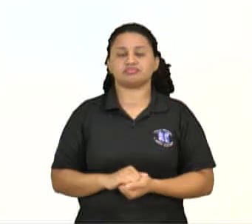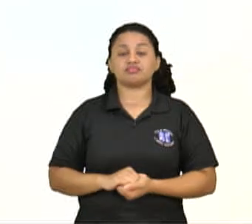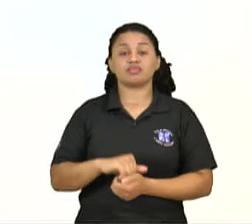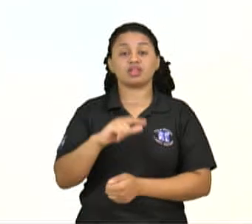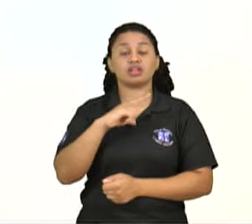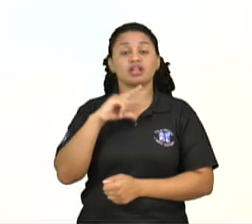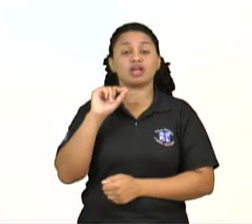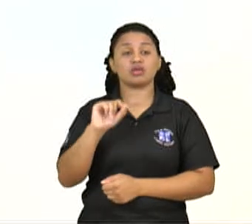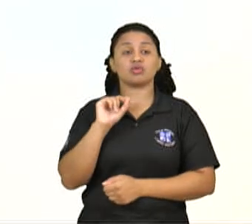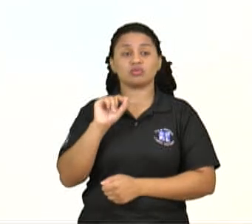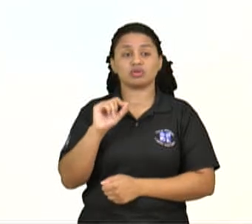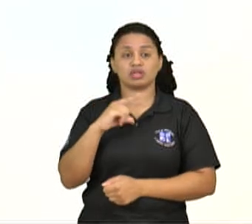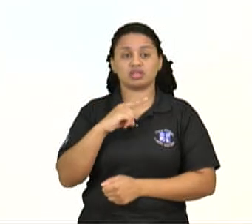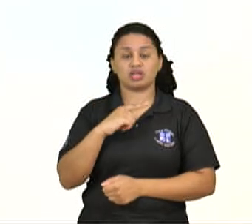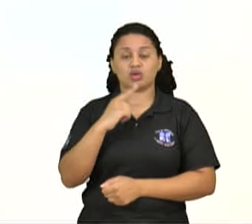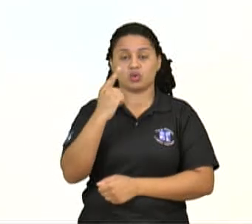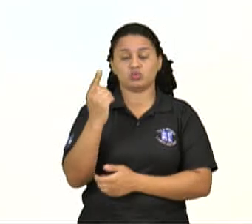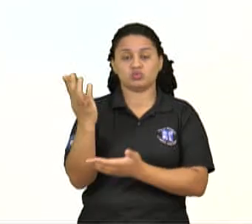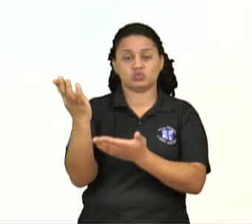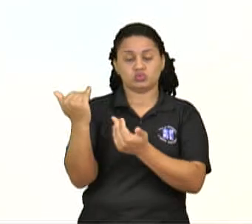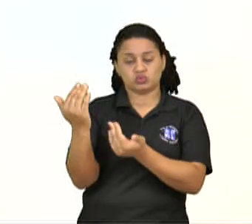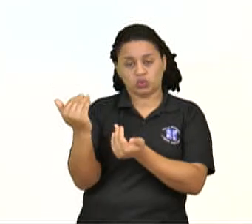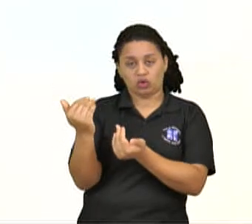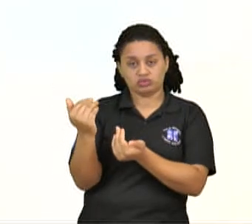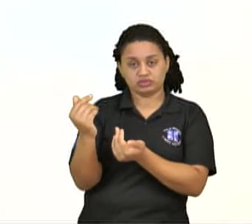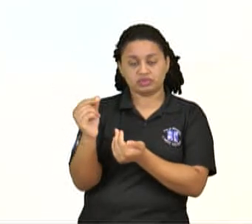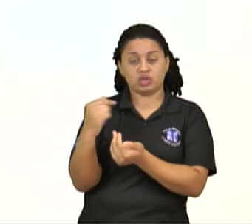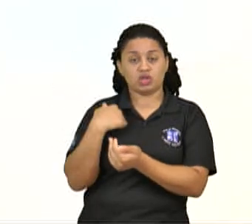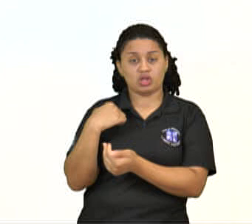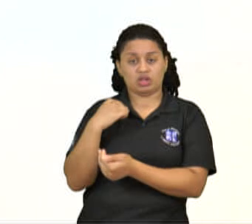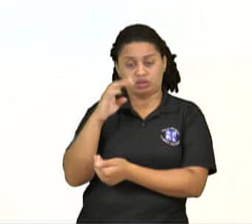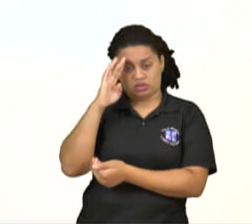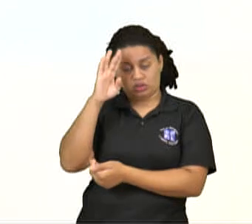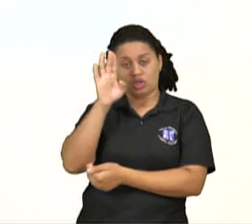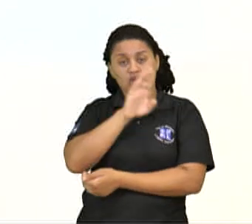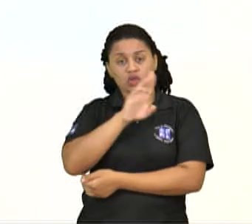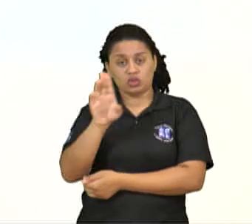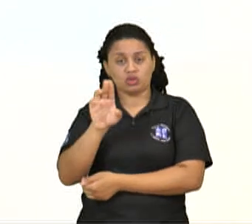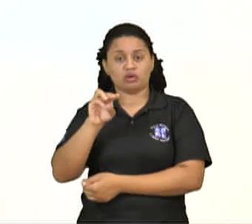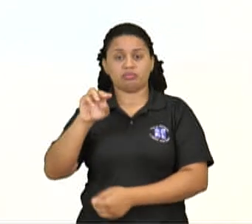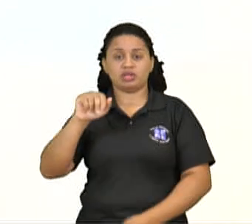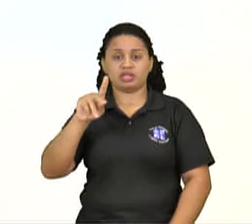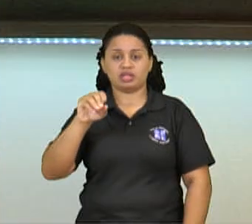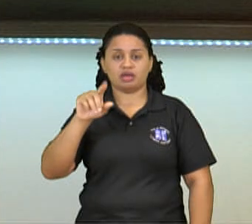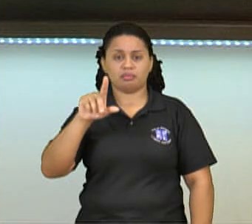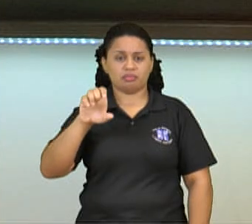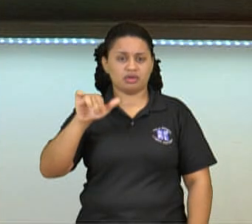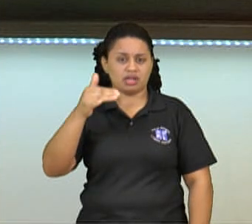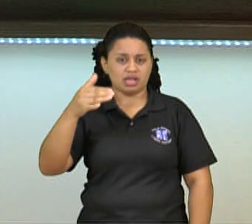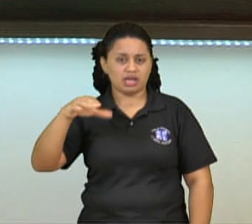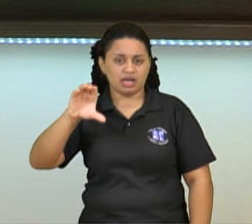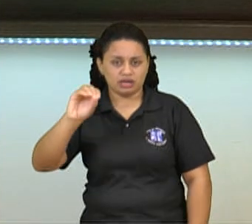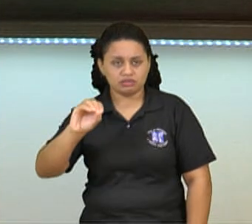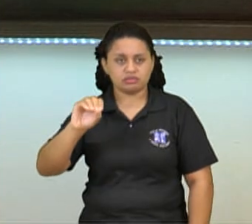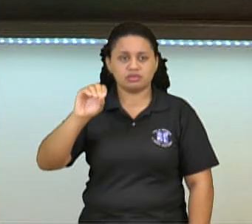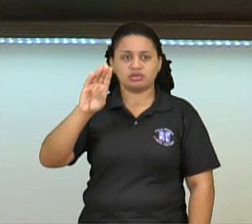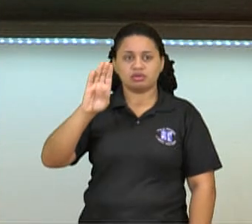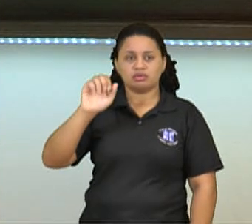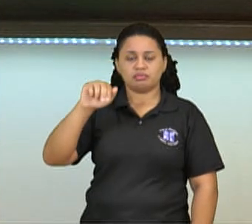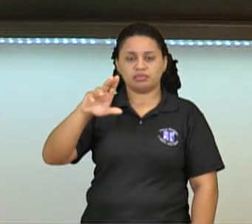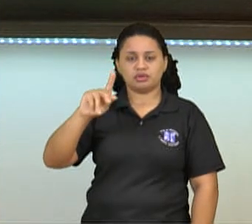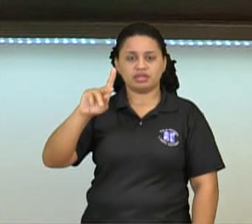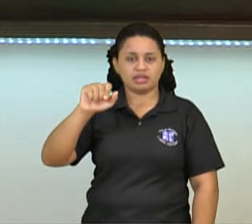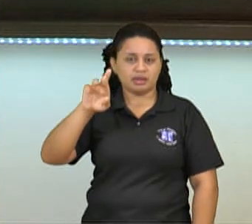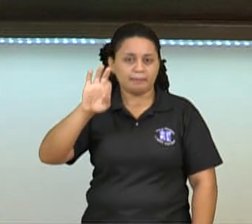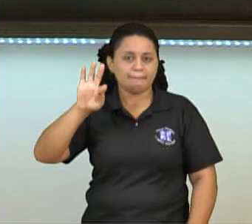o seguinte, um jovem general chamado Napoleão Bonaparte, já ouviu falar do Napoleão Bonaparte?